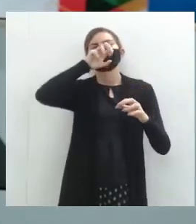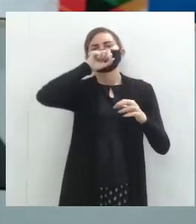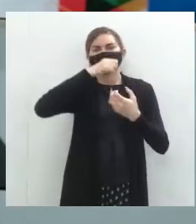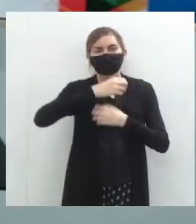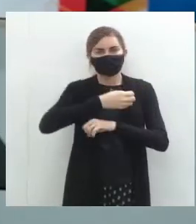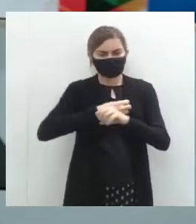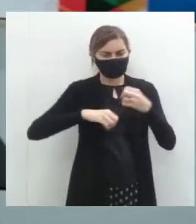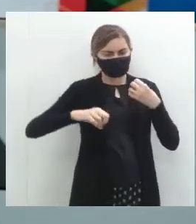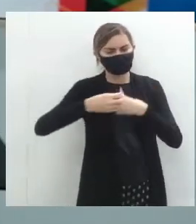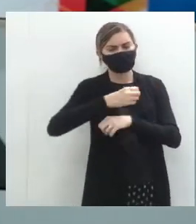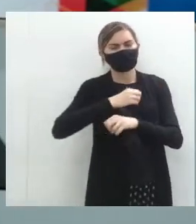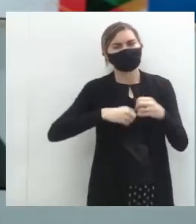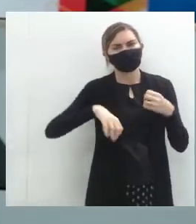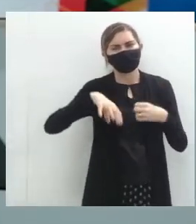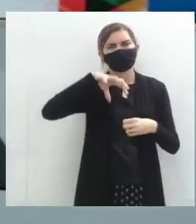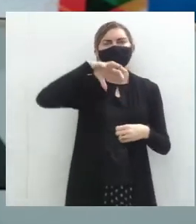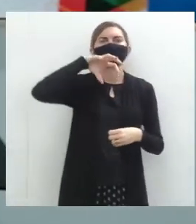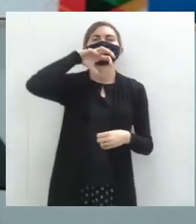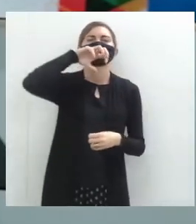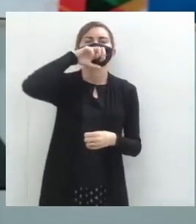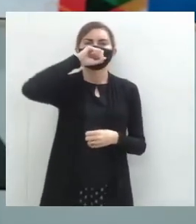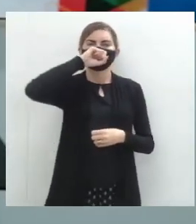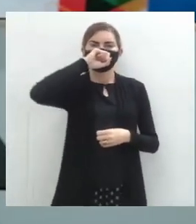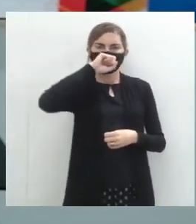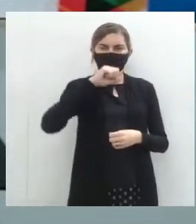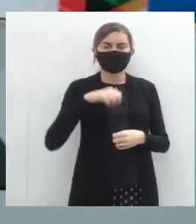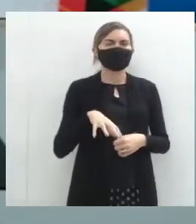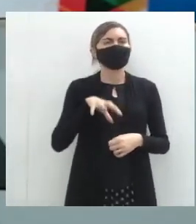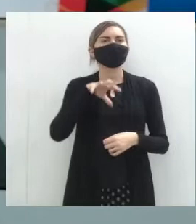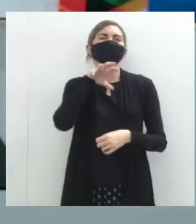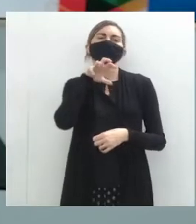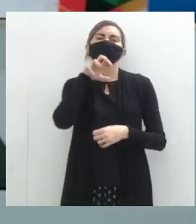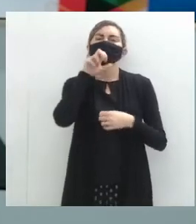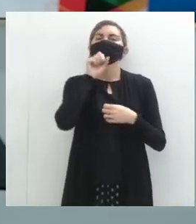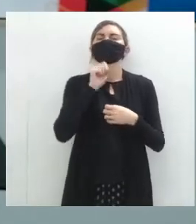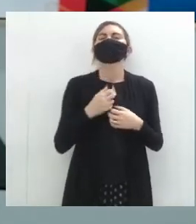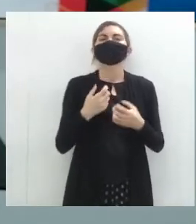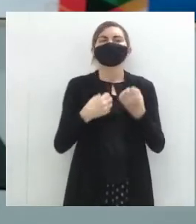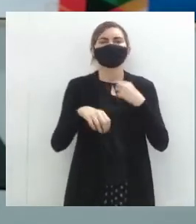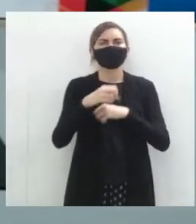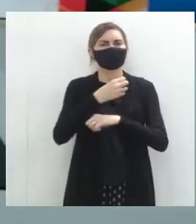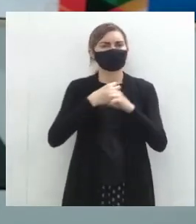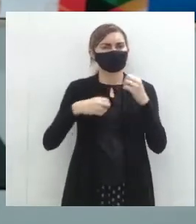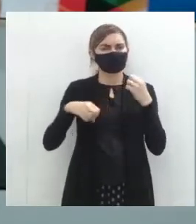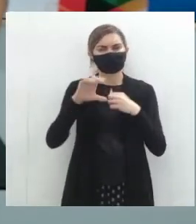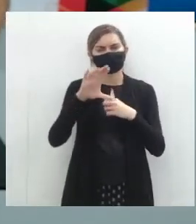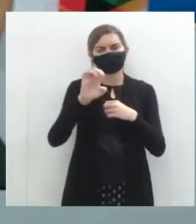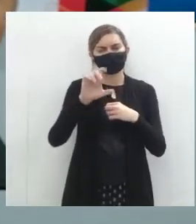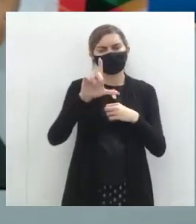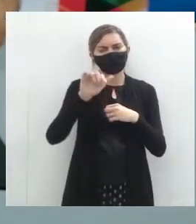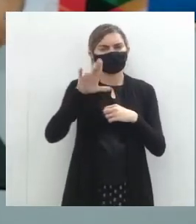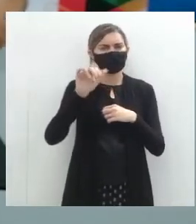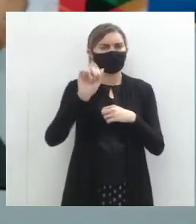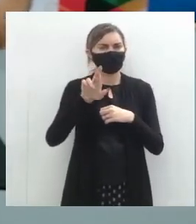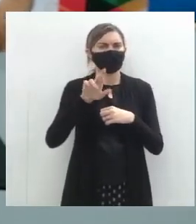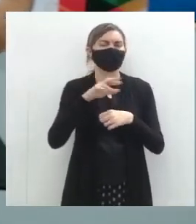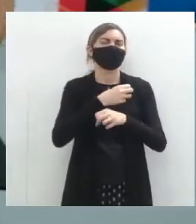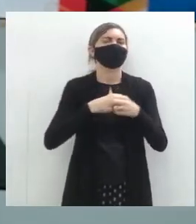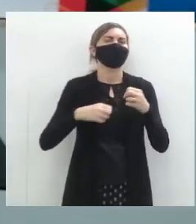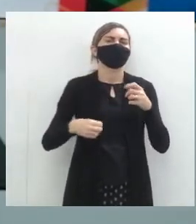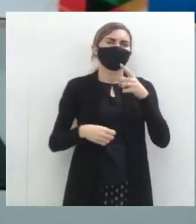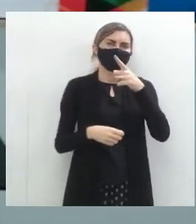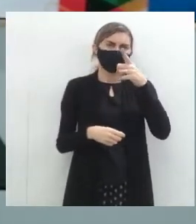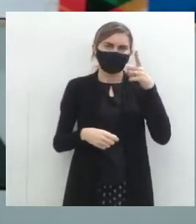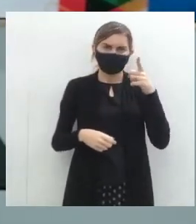celular, vocês vão dizer, ó, que ele vai participar da respiração celular. Esse cara aqui